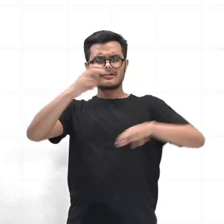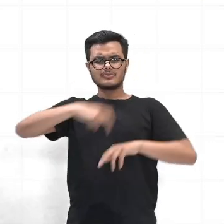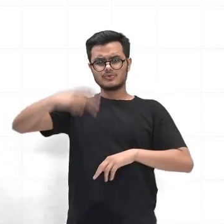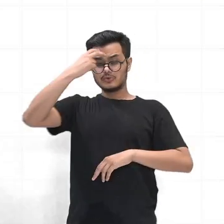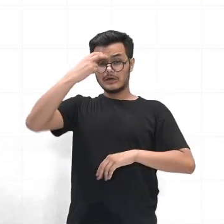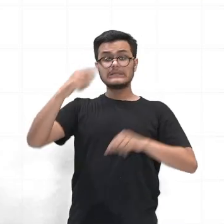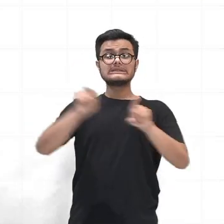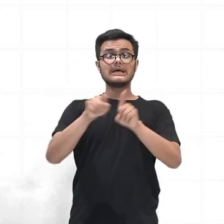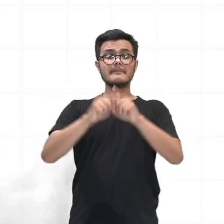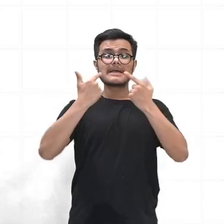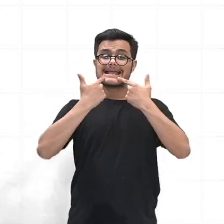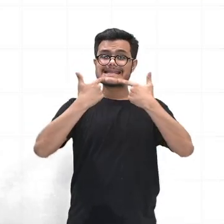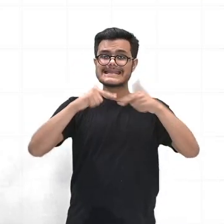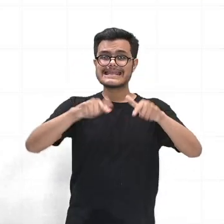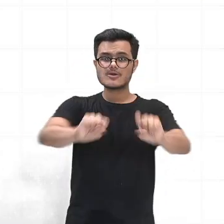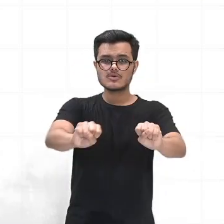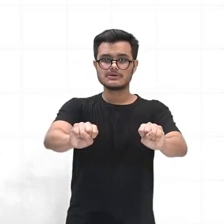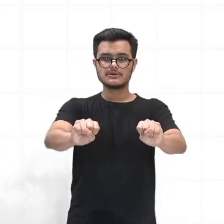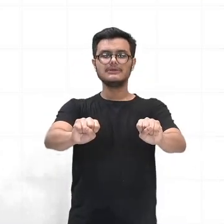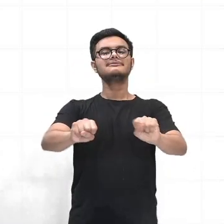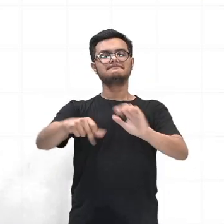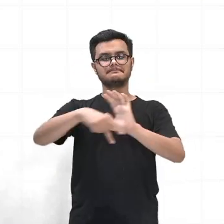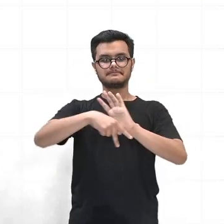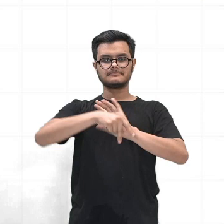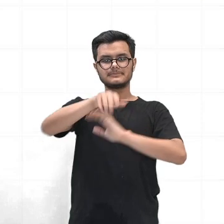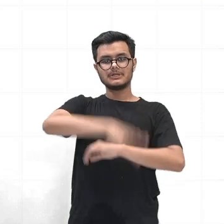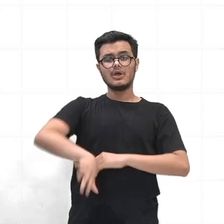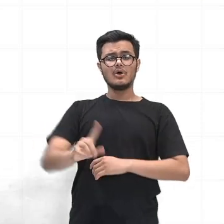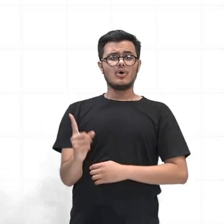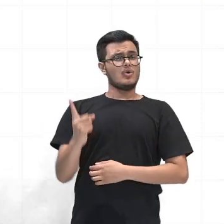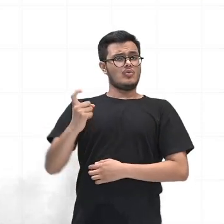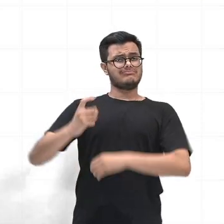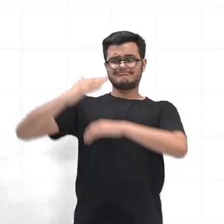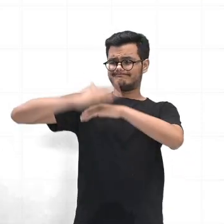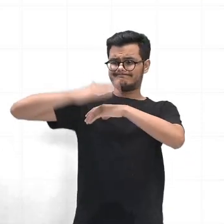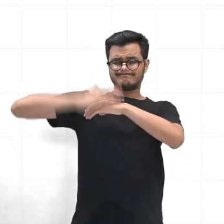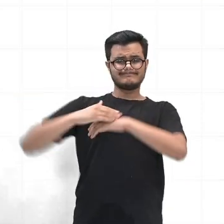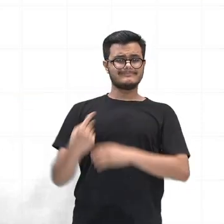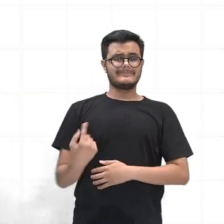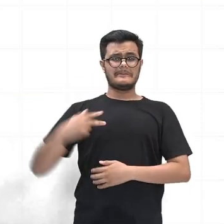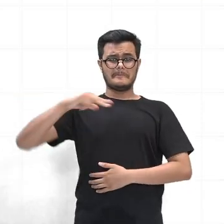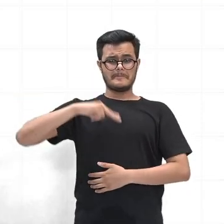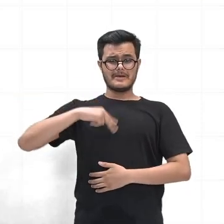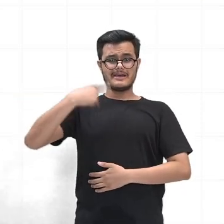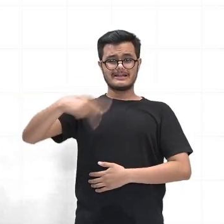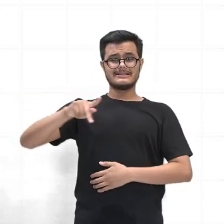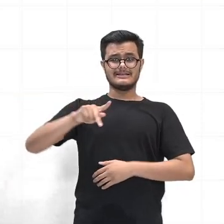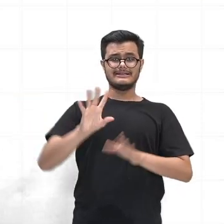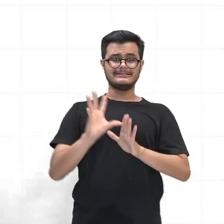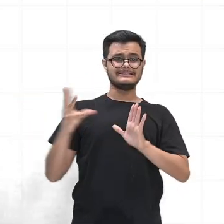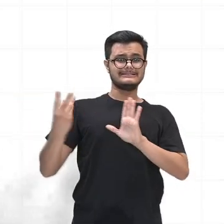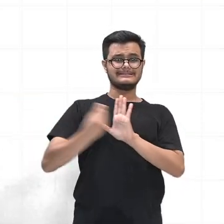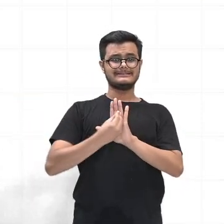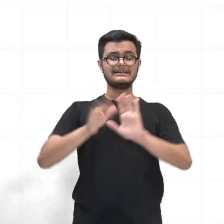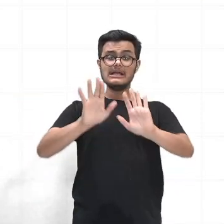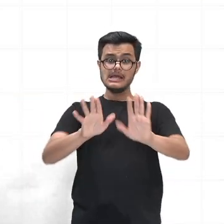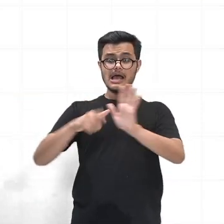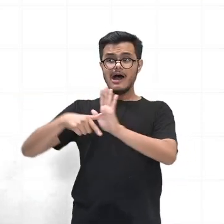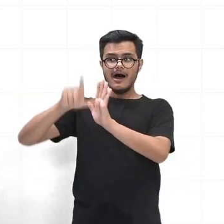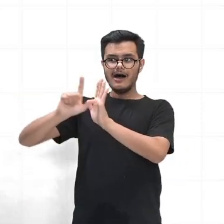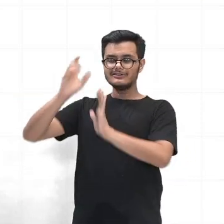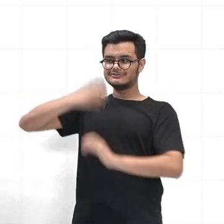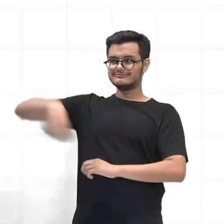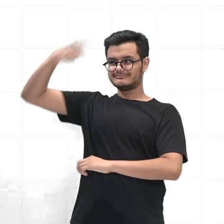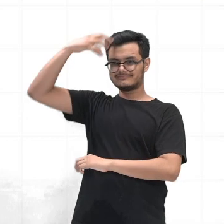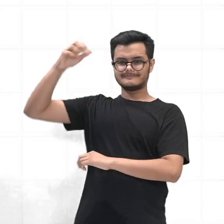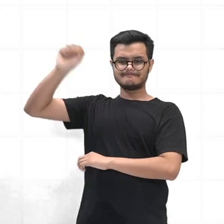diversidade cultural e linguística única das sociedades indígenas na região antes da